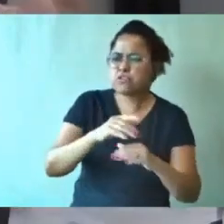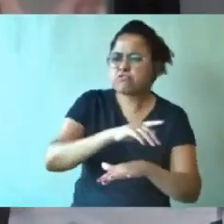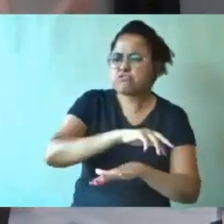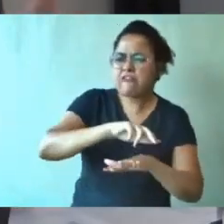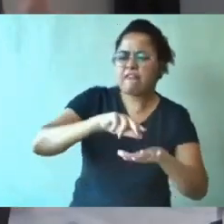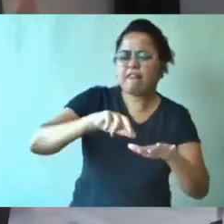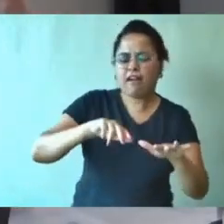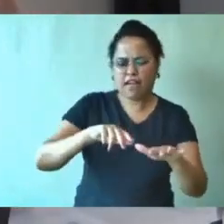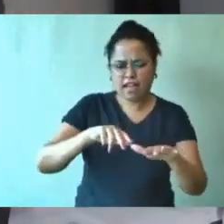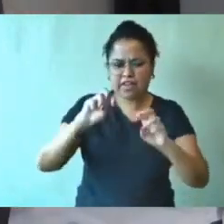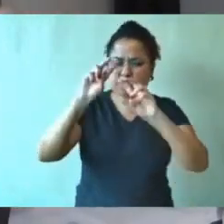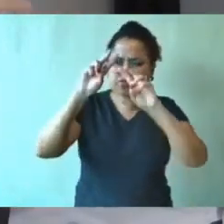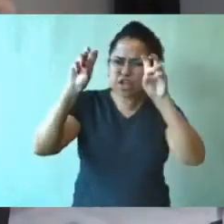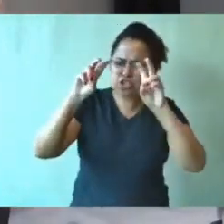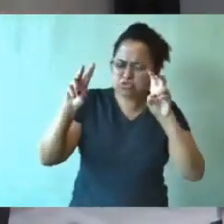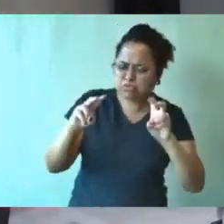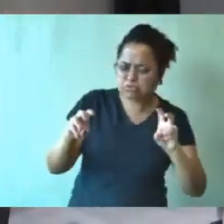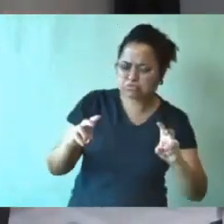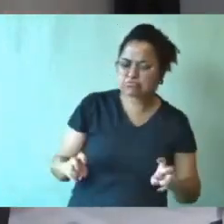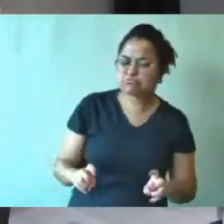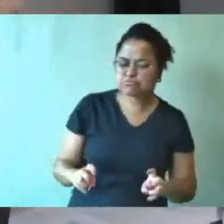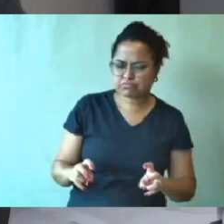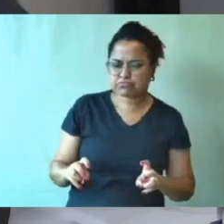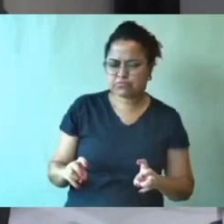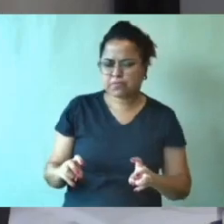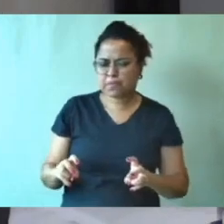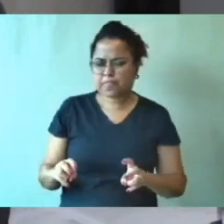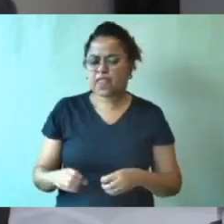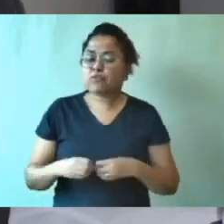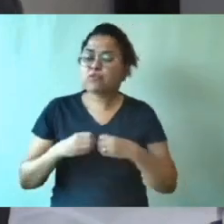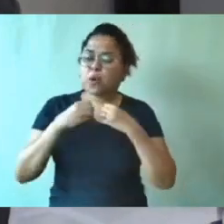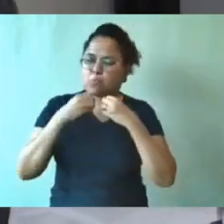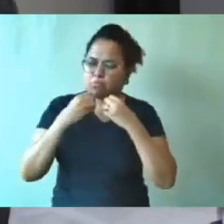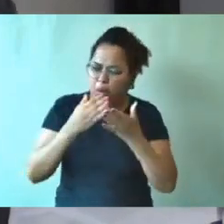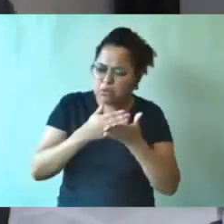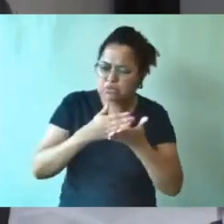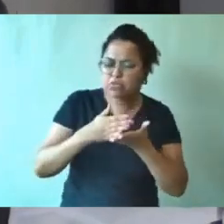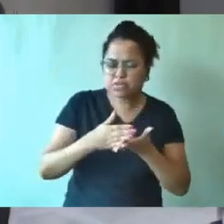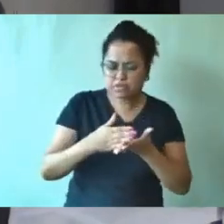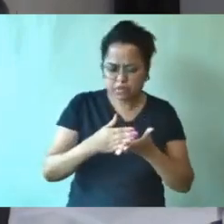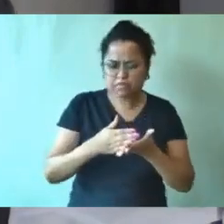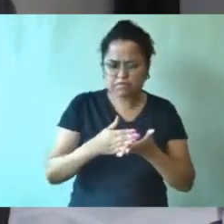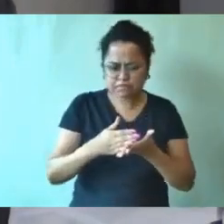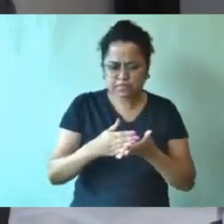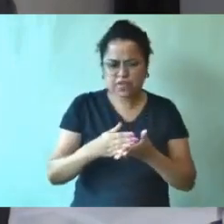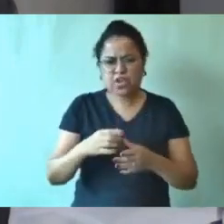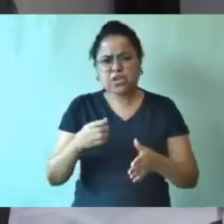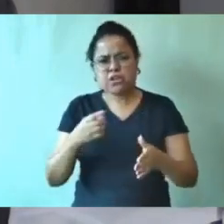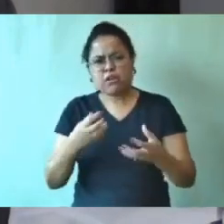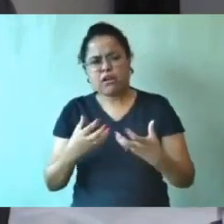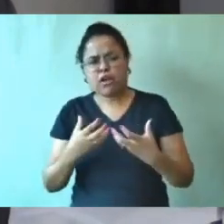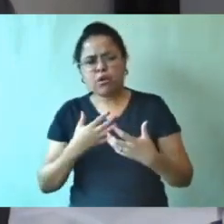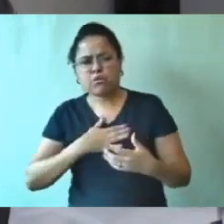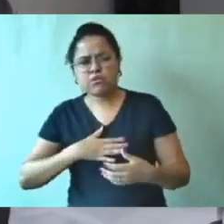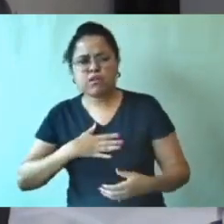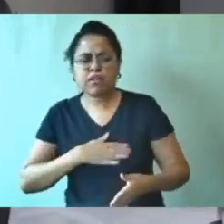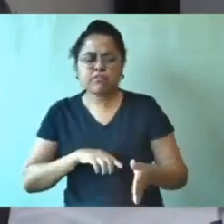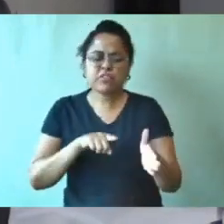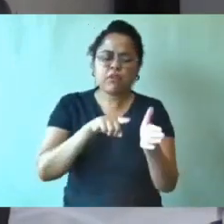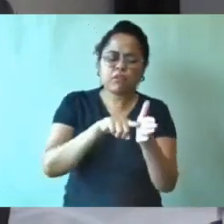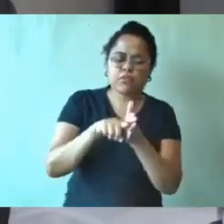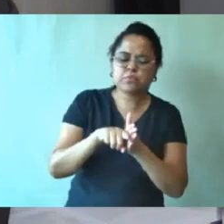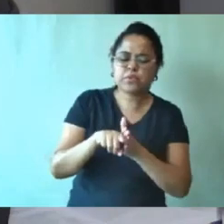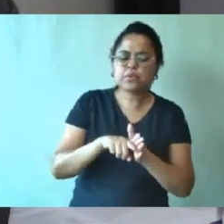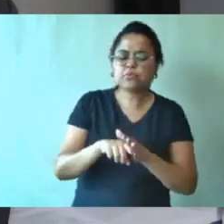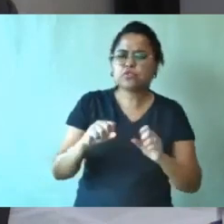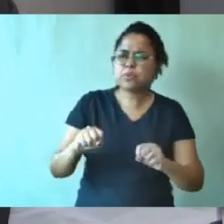Mas foi bom que o senhor já deu essa introdução. Eu queria fazer algumas perguntas só para a gente, de fato, esclarecer esses passos.